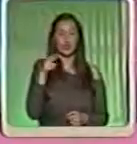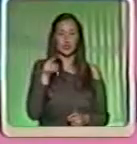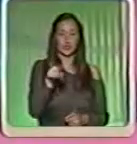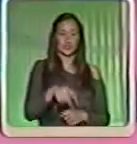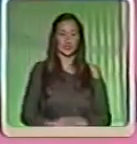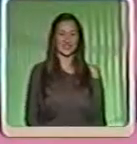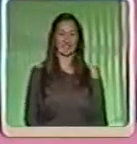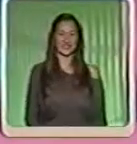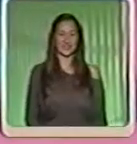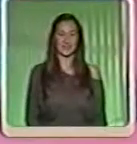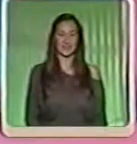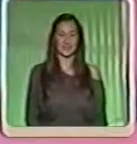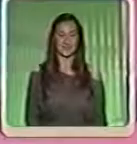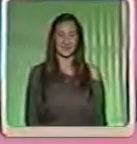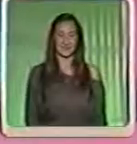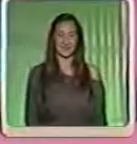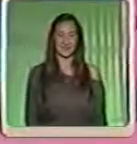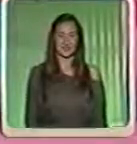Joaquim. Rodas Tu.